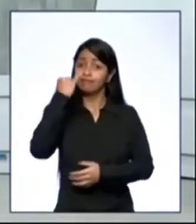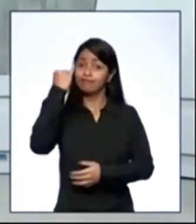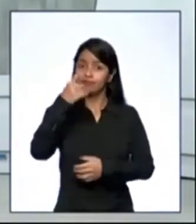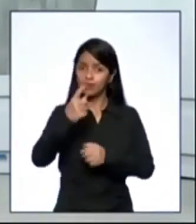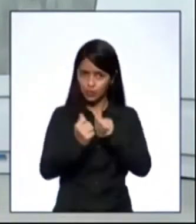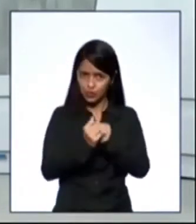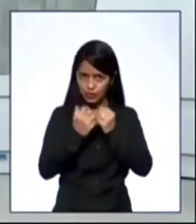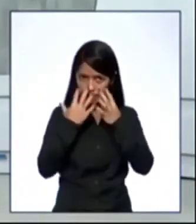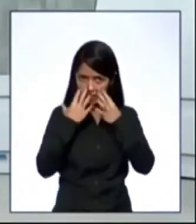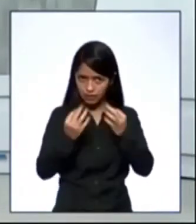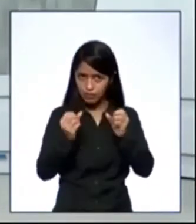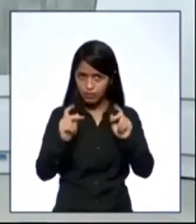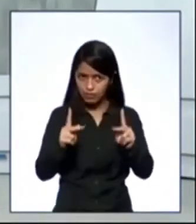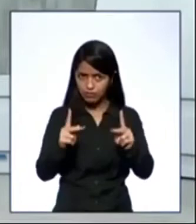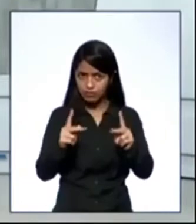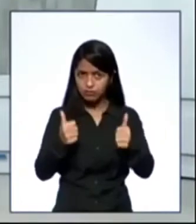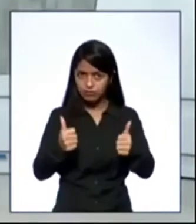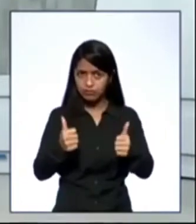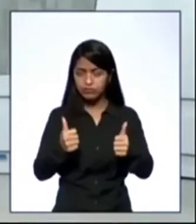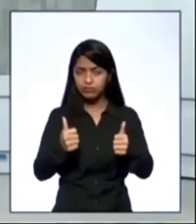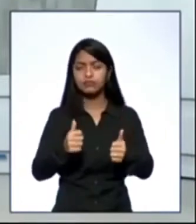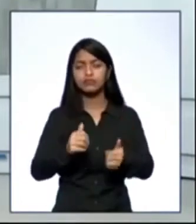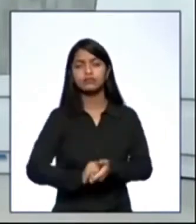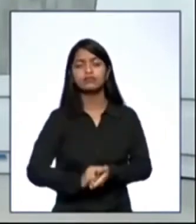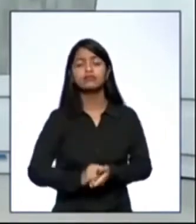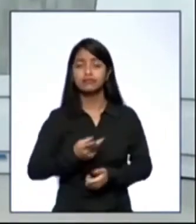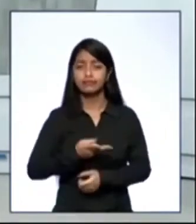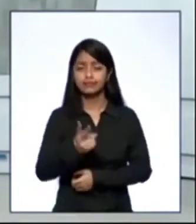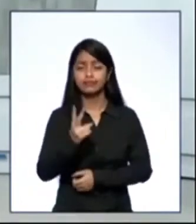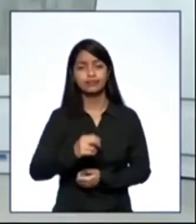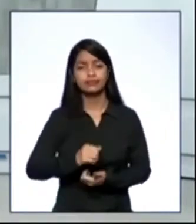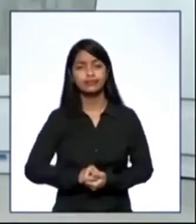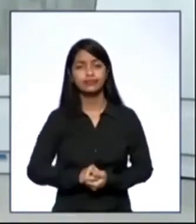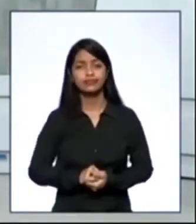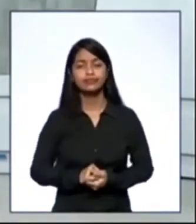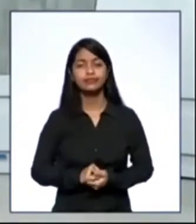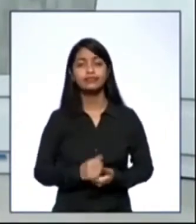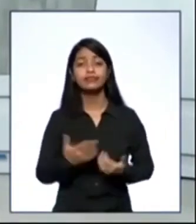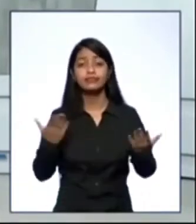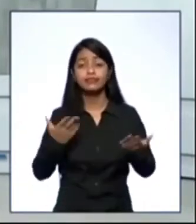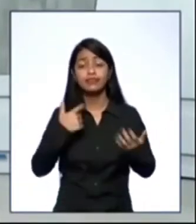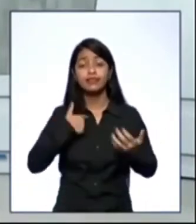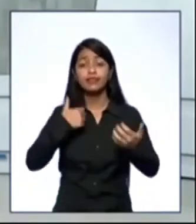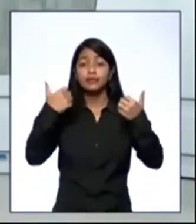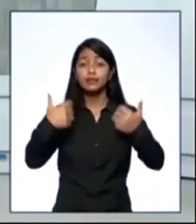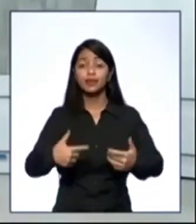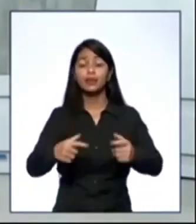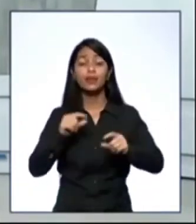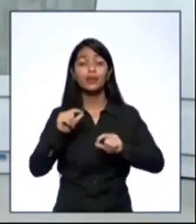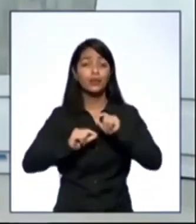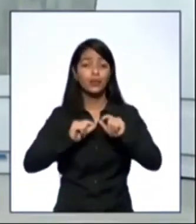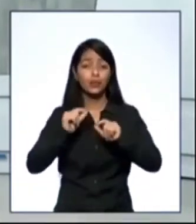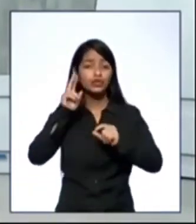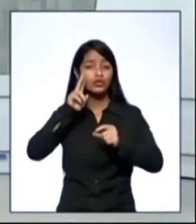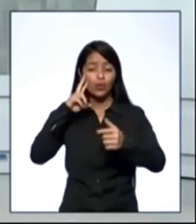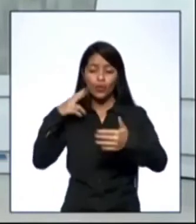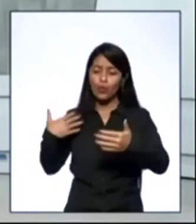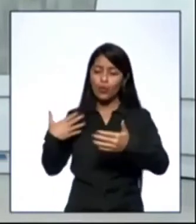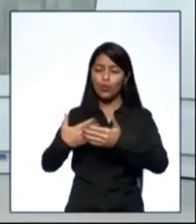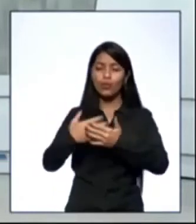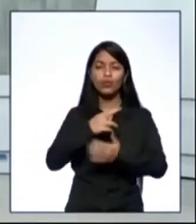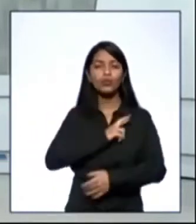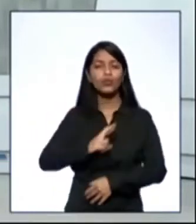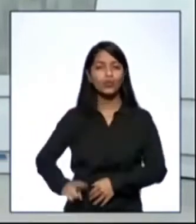comigo? Posso? Bora. Seguinte, eu vou te contar agora o que aconteceu durante a República